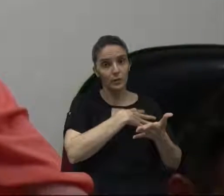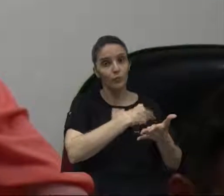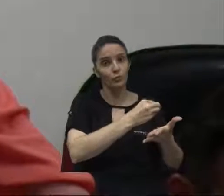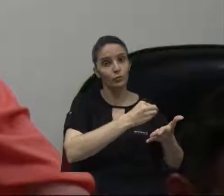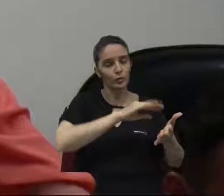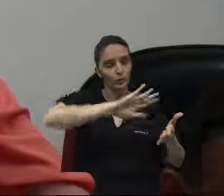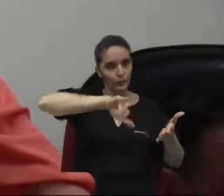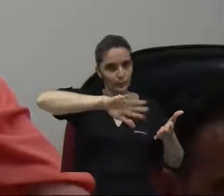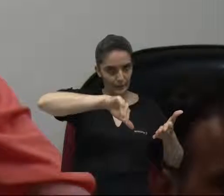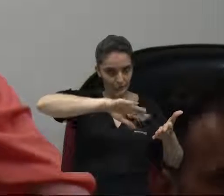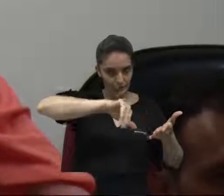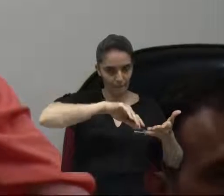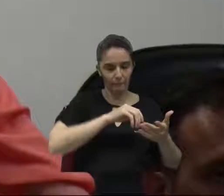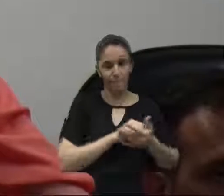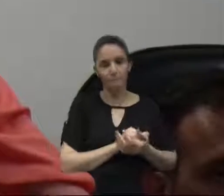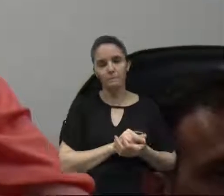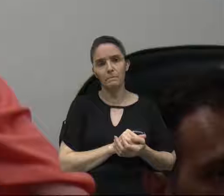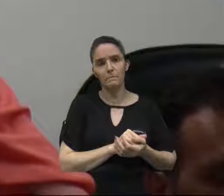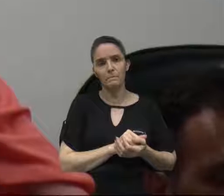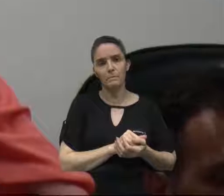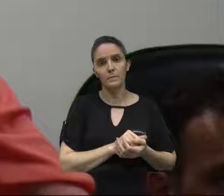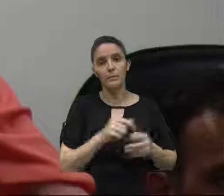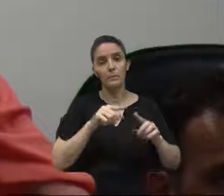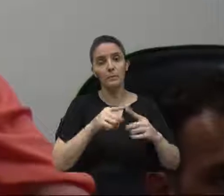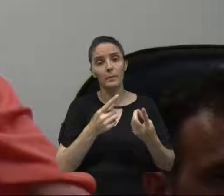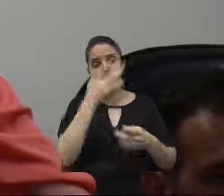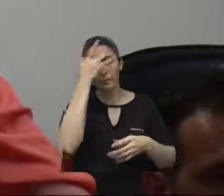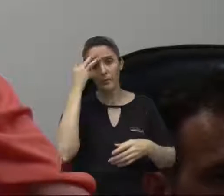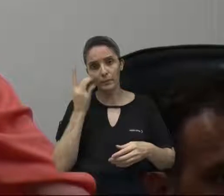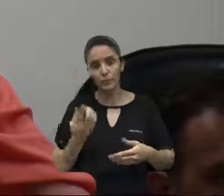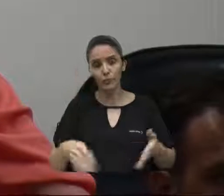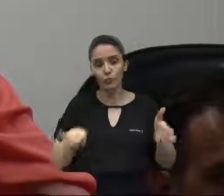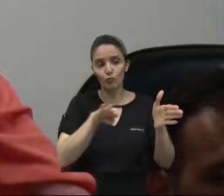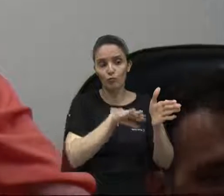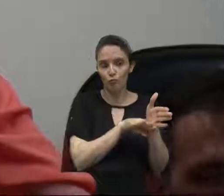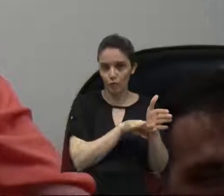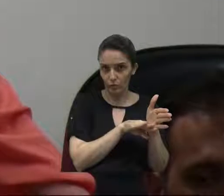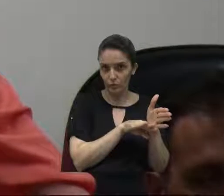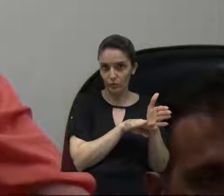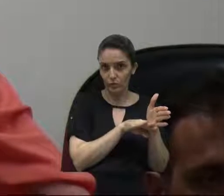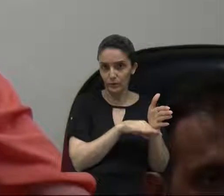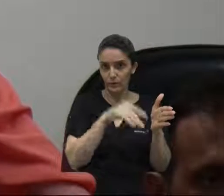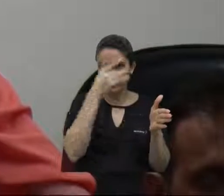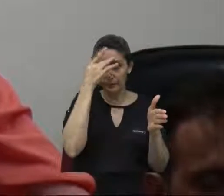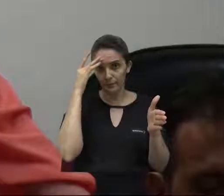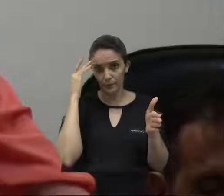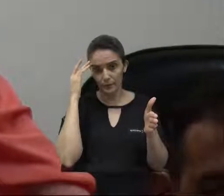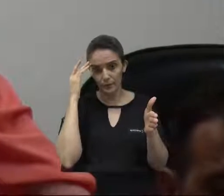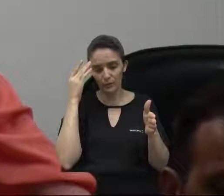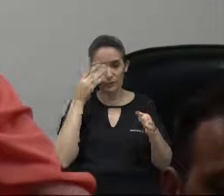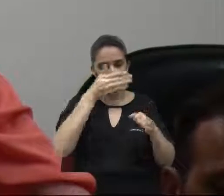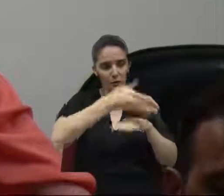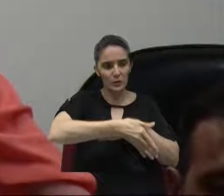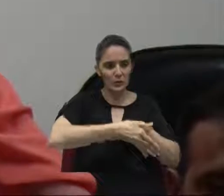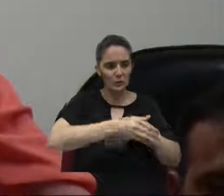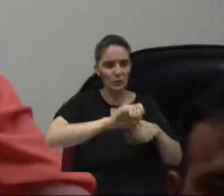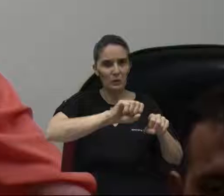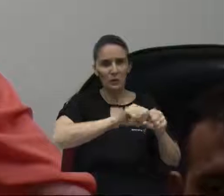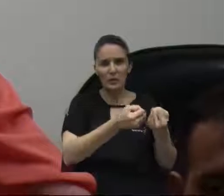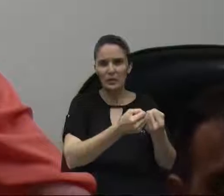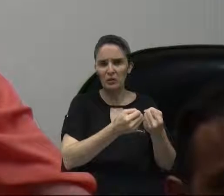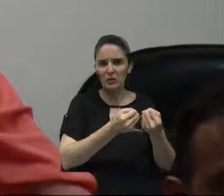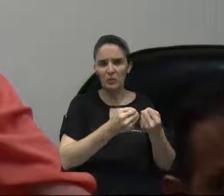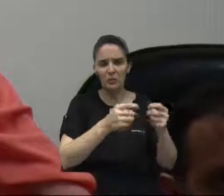nada aqui. Só que ela chegou aqui, entraram pessoas aí, vândalos, quebrou tudo, jogou tudo dentro da